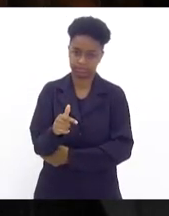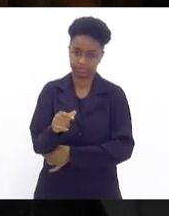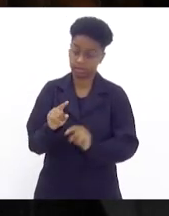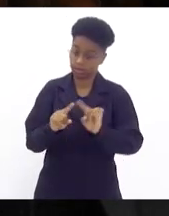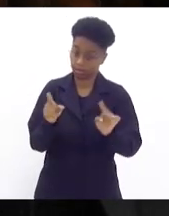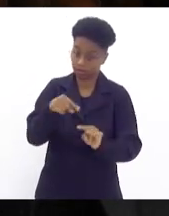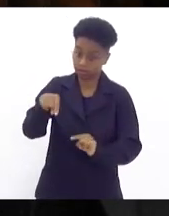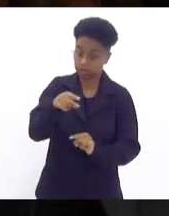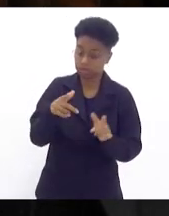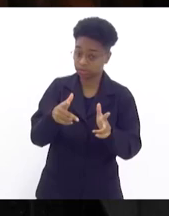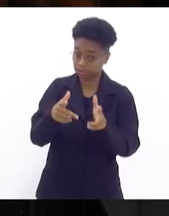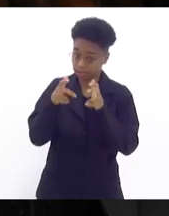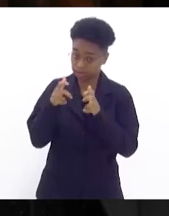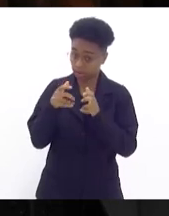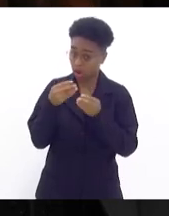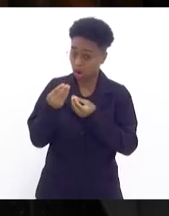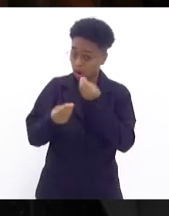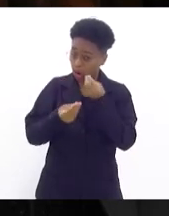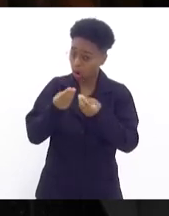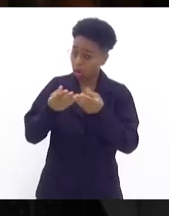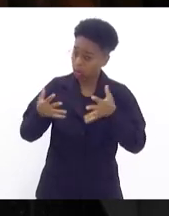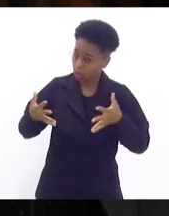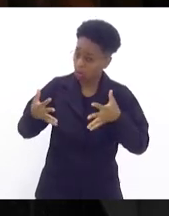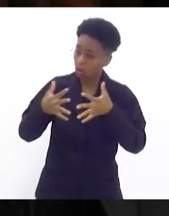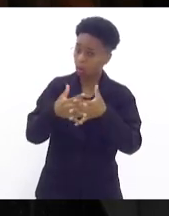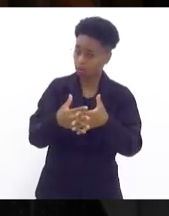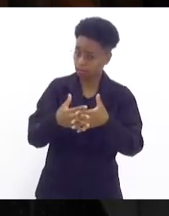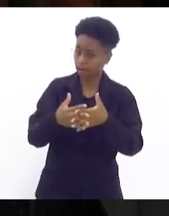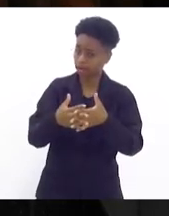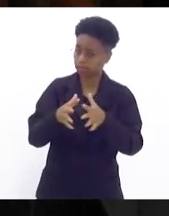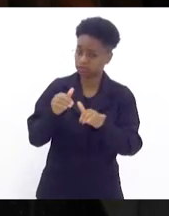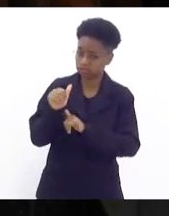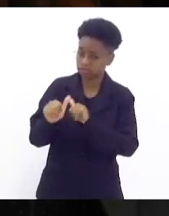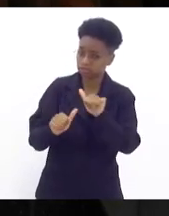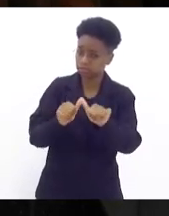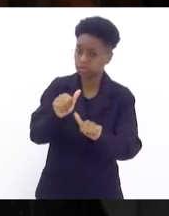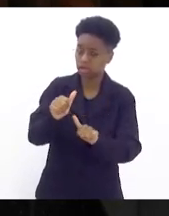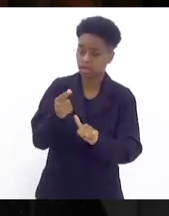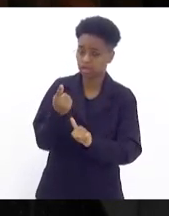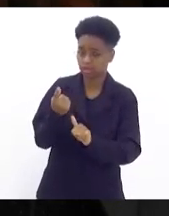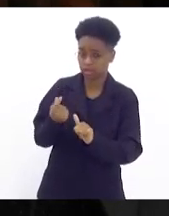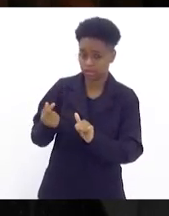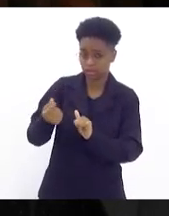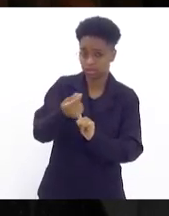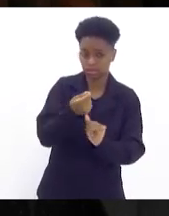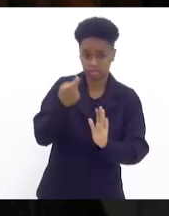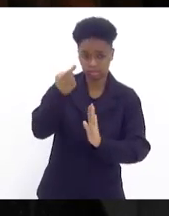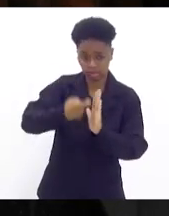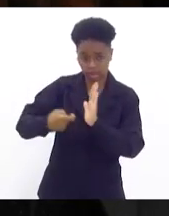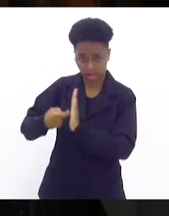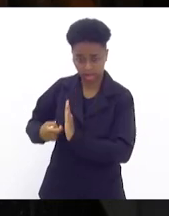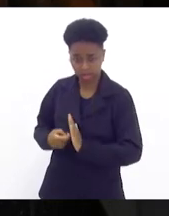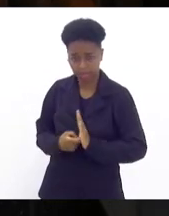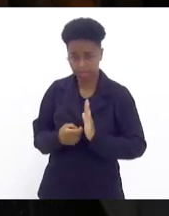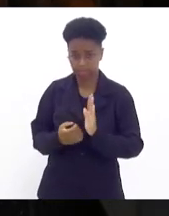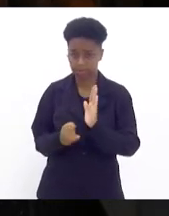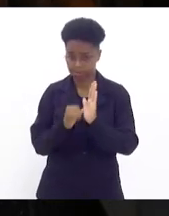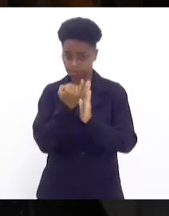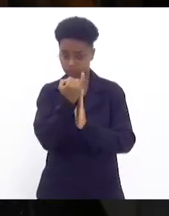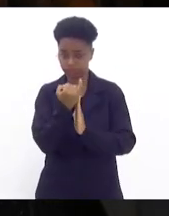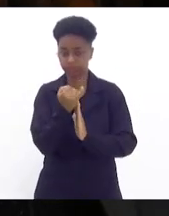só a complexidade da reforma tributária no consumo a união